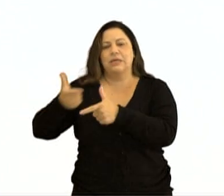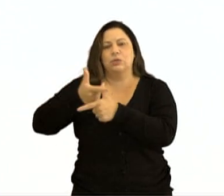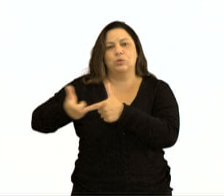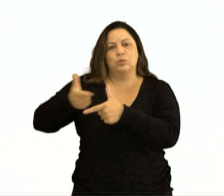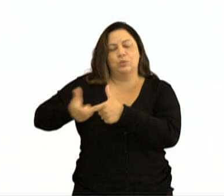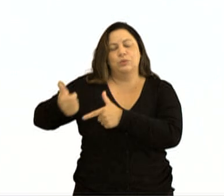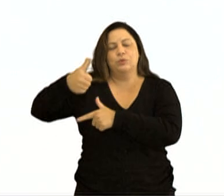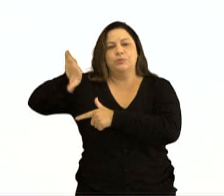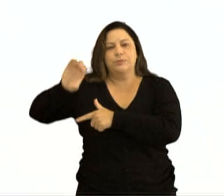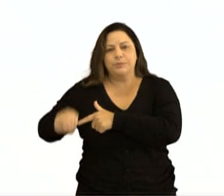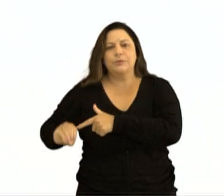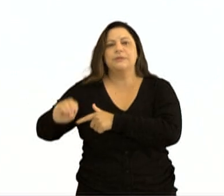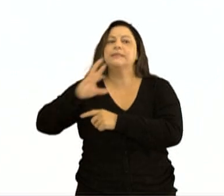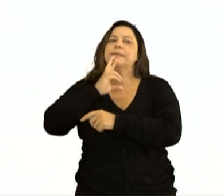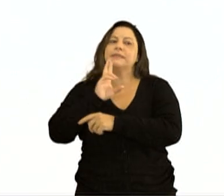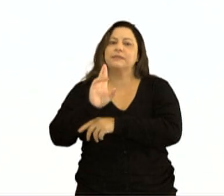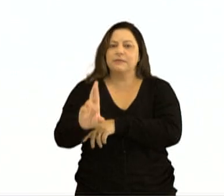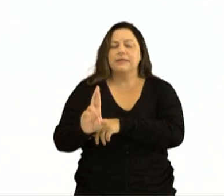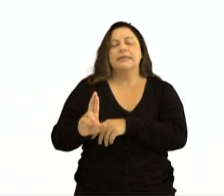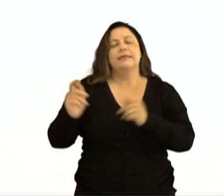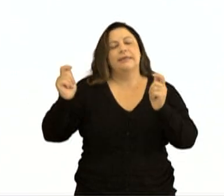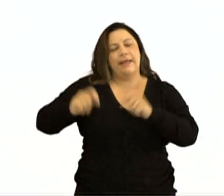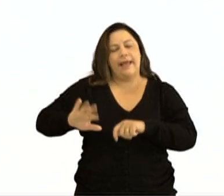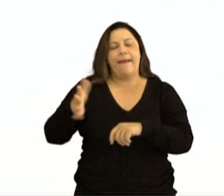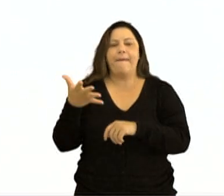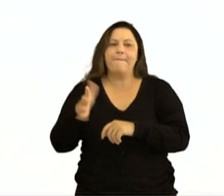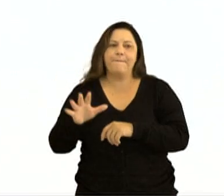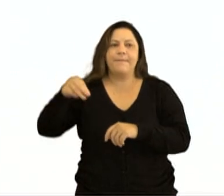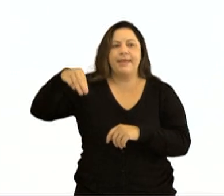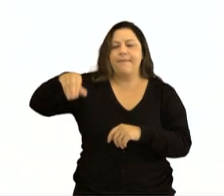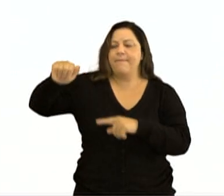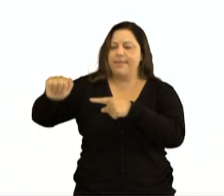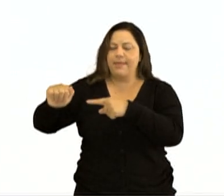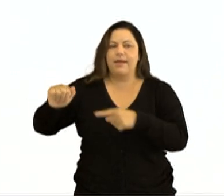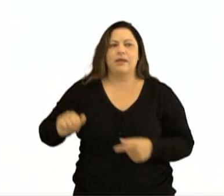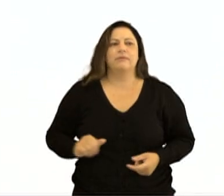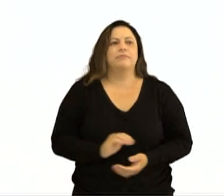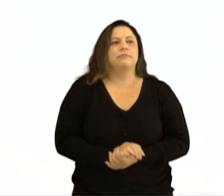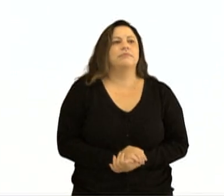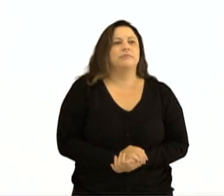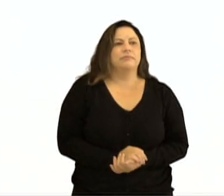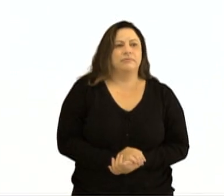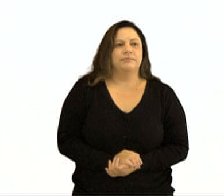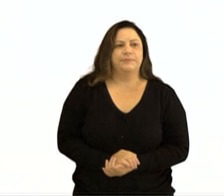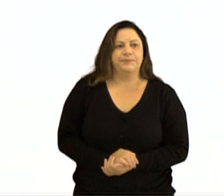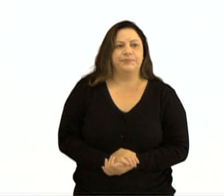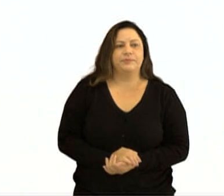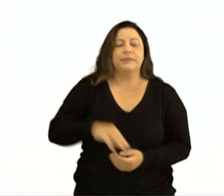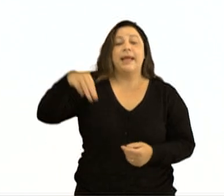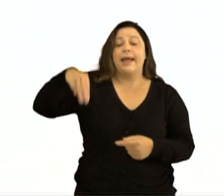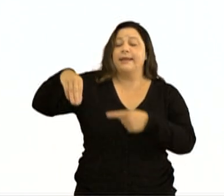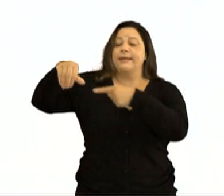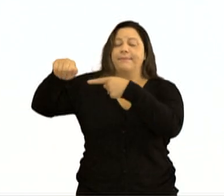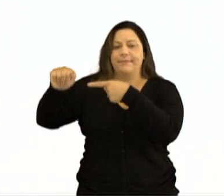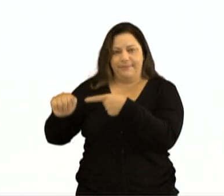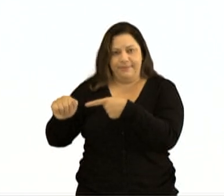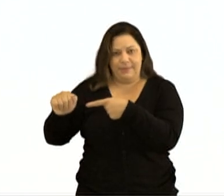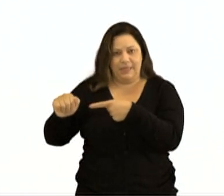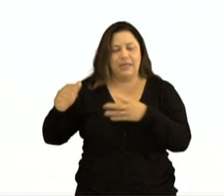10, nós vamos ter o valor da média. Bem fácil, não é verdade? Quando nós temos a